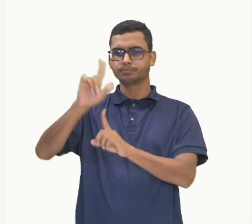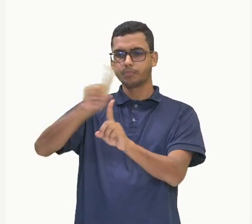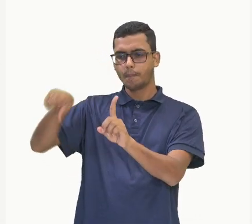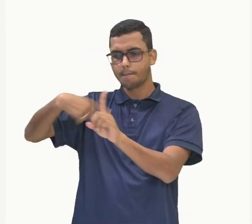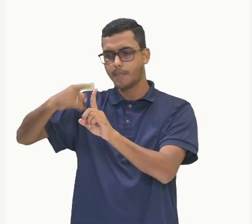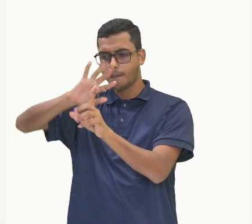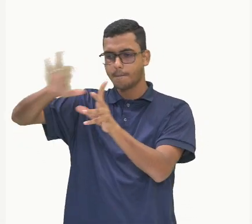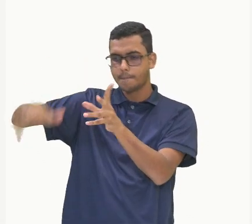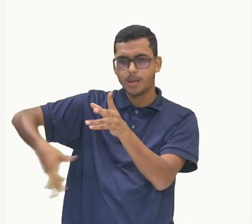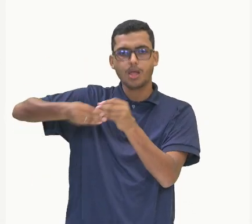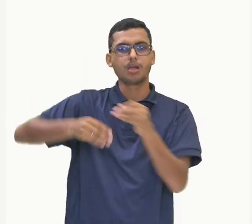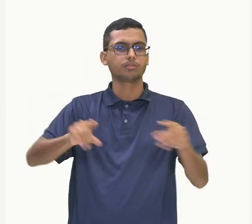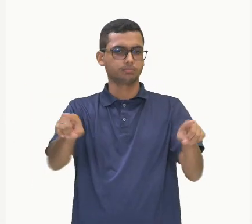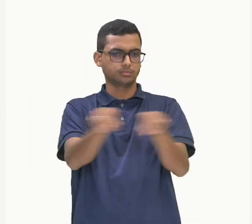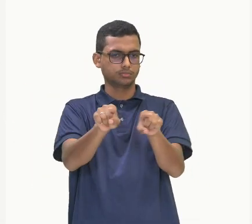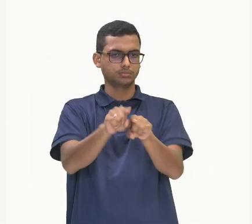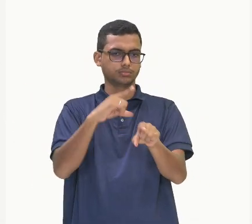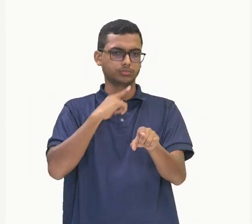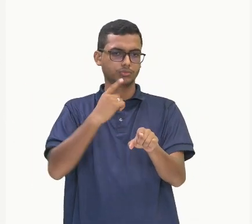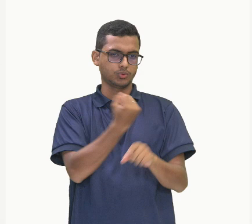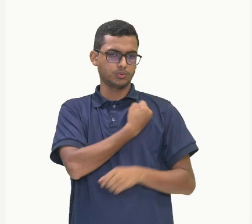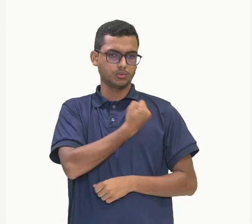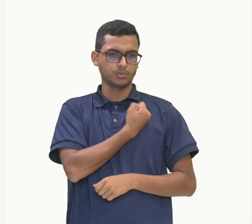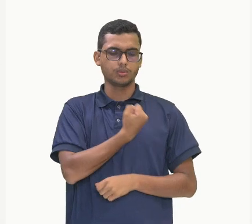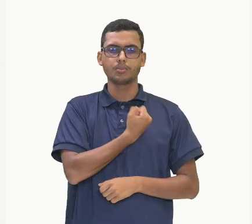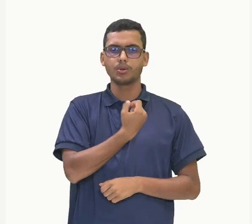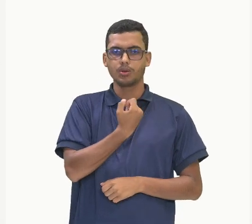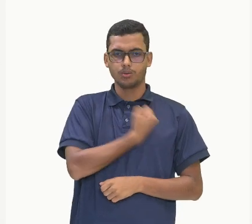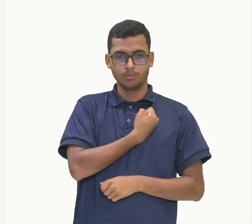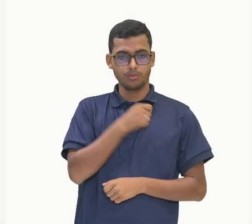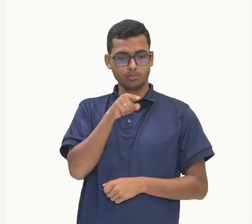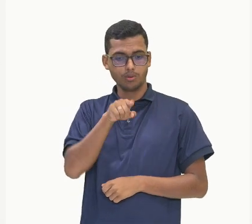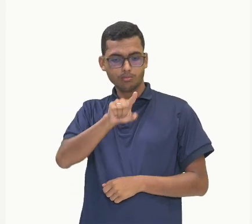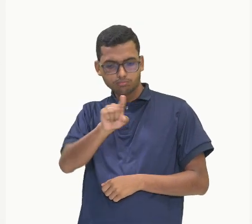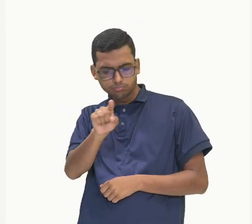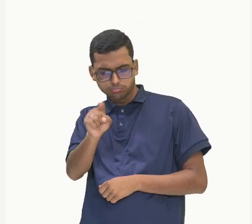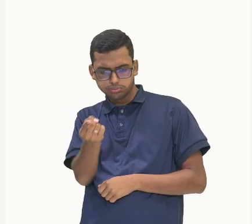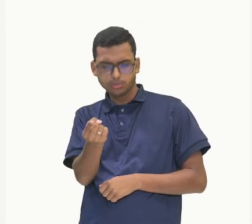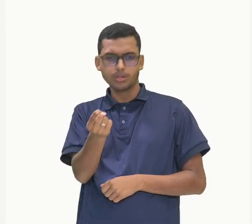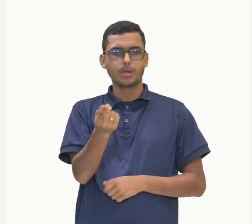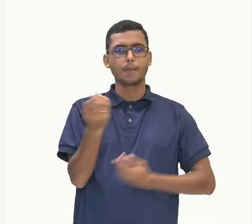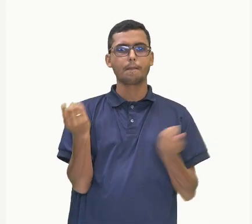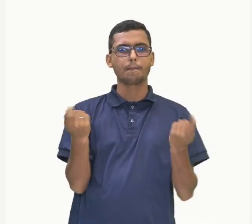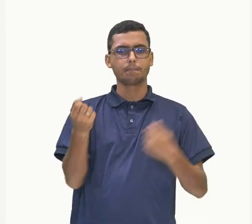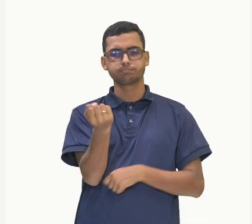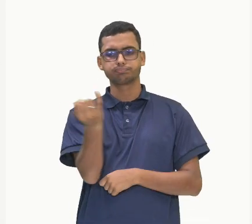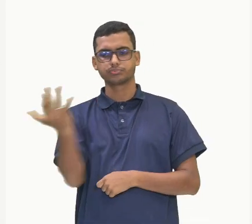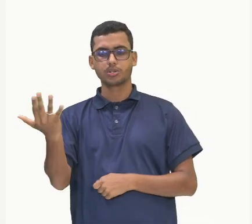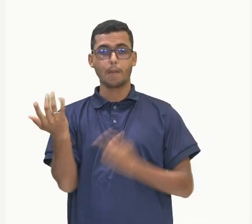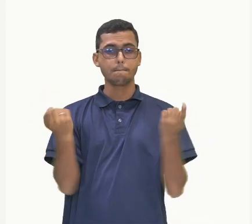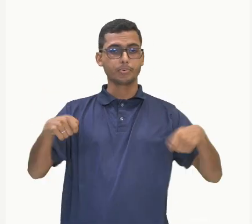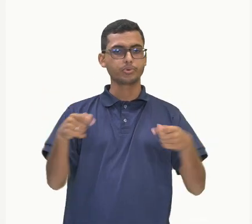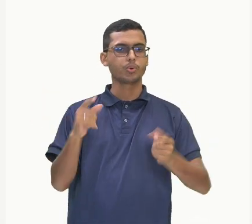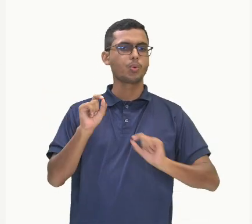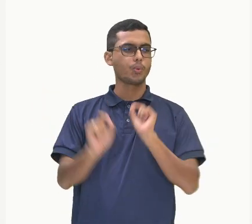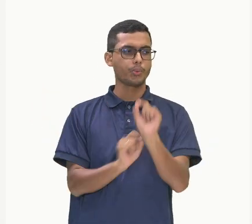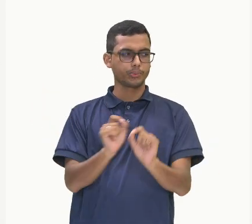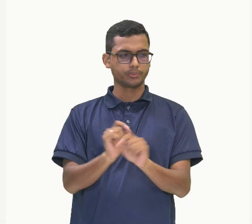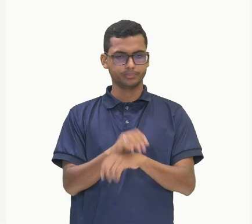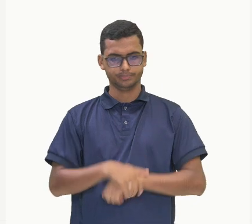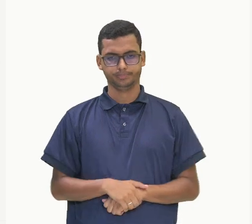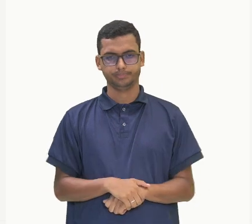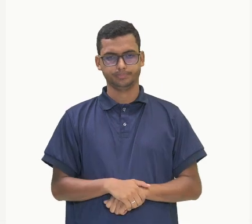subtração, números decimais, é possível proceder da seguinte forma. Nós vamos ter 3 passos.